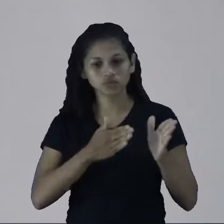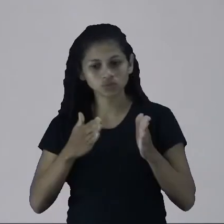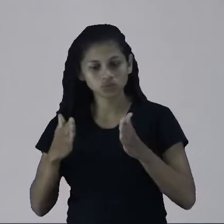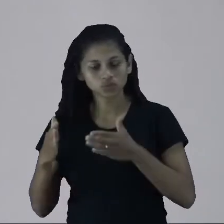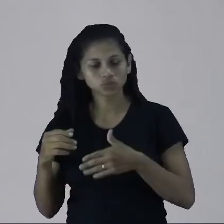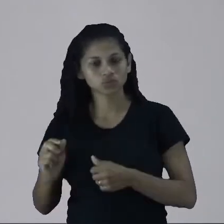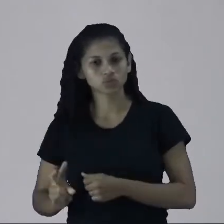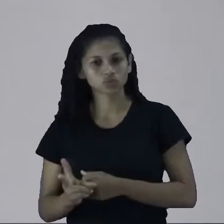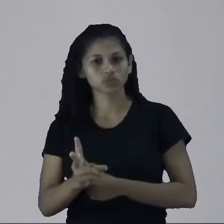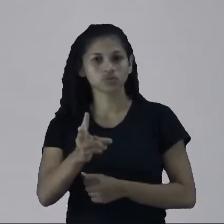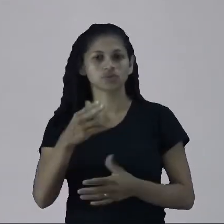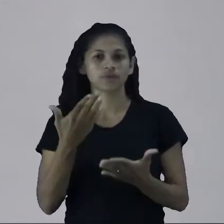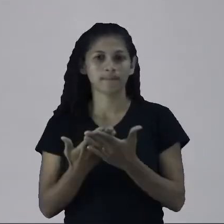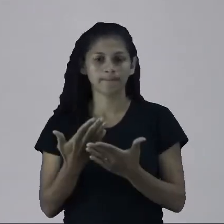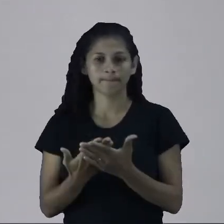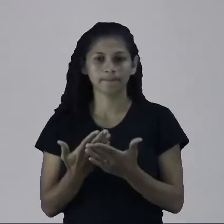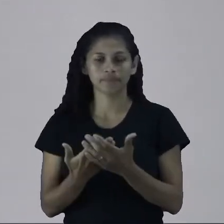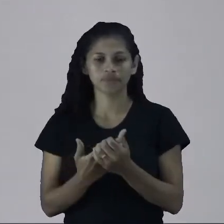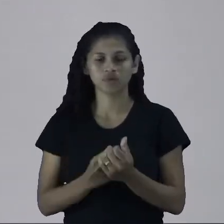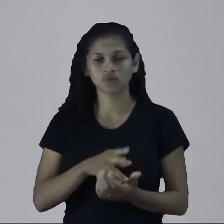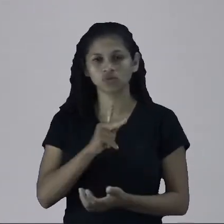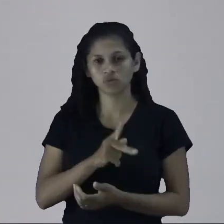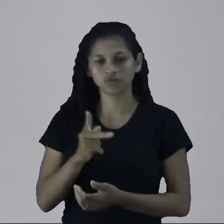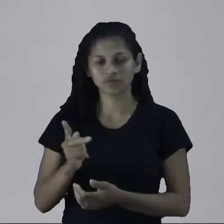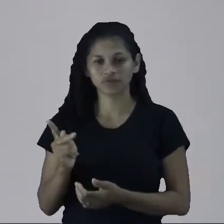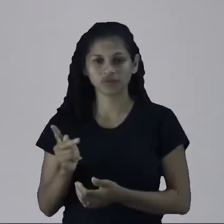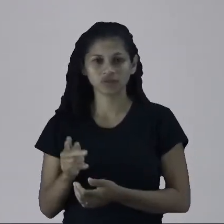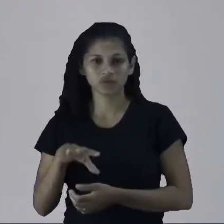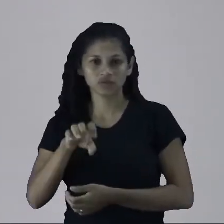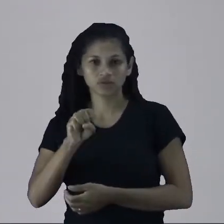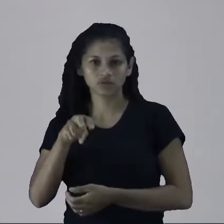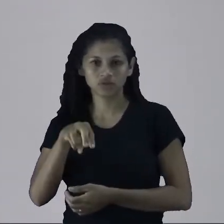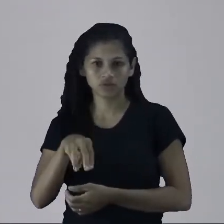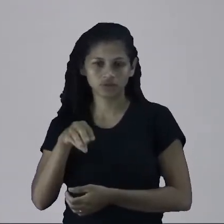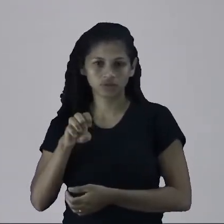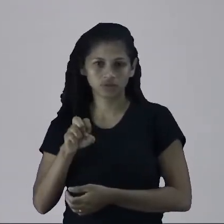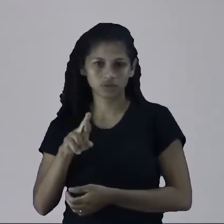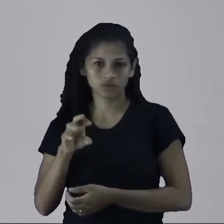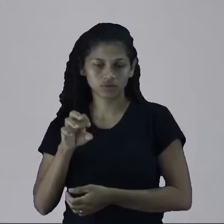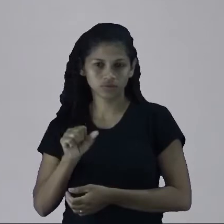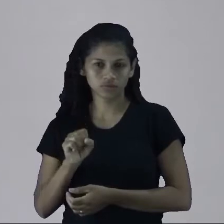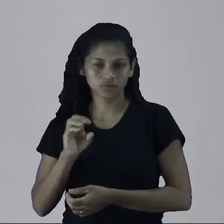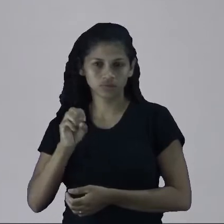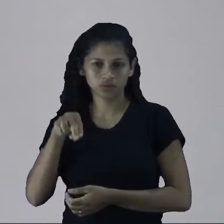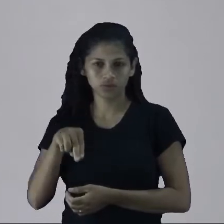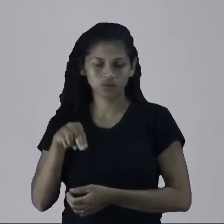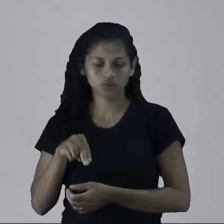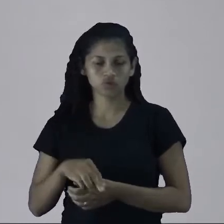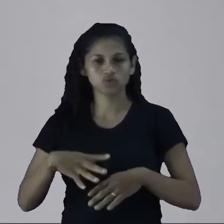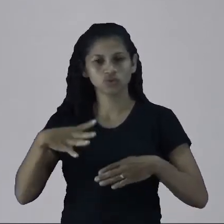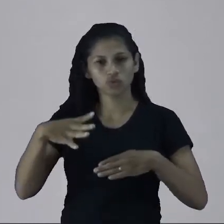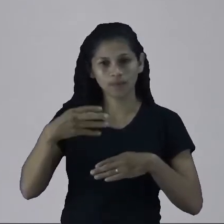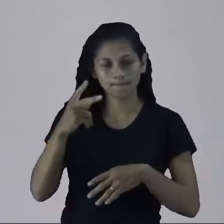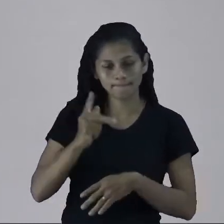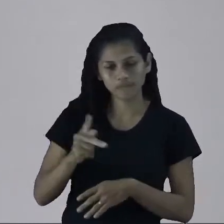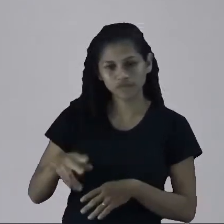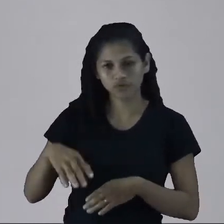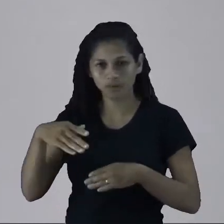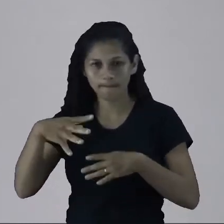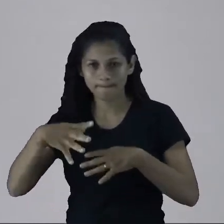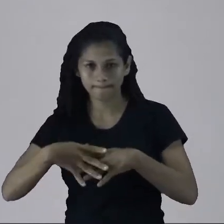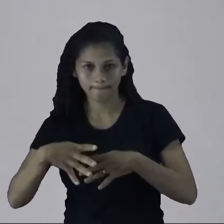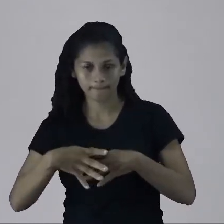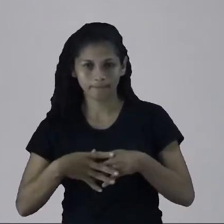aula. Tá preparado? Eu sou o professor Emerson e vou contigo nessa viagem maravilhosa da matemática. O